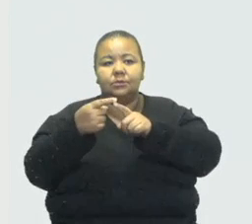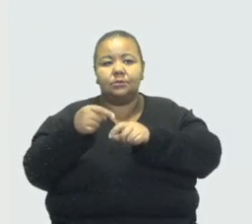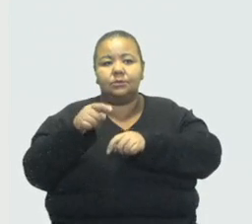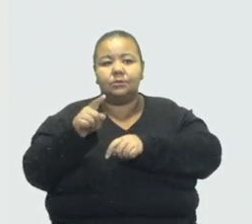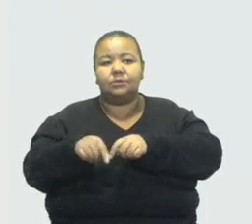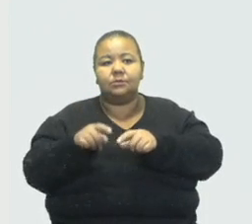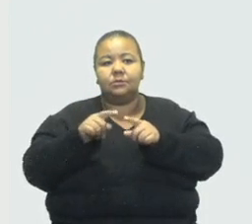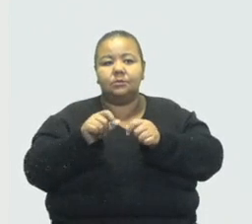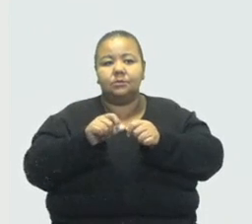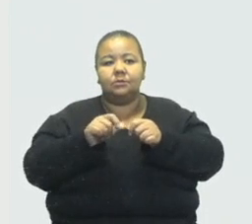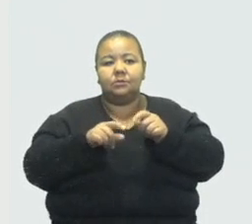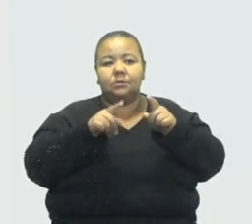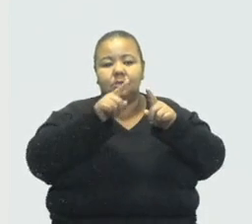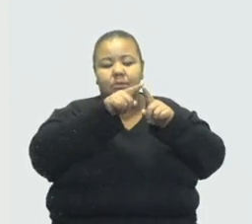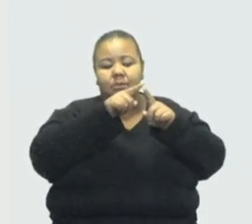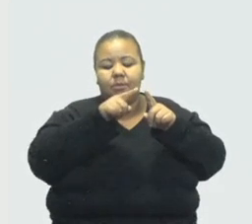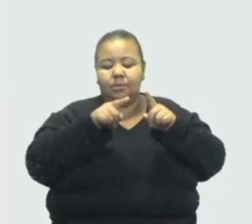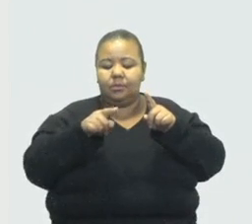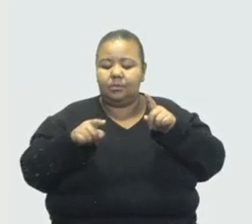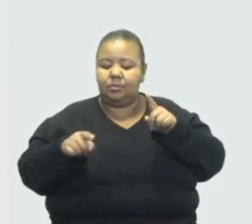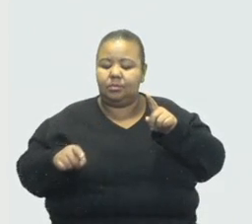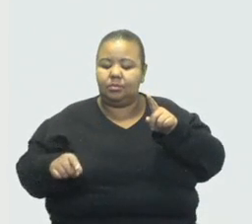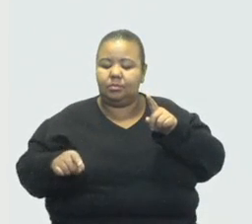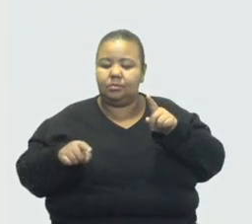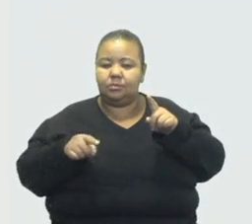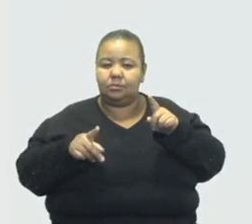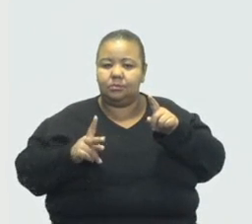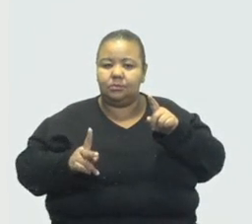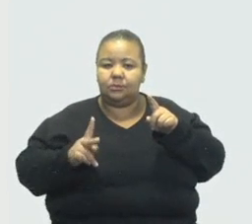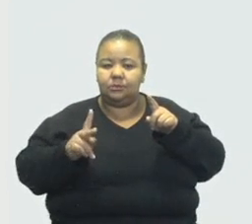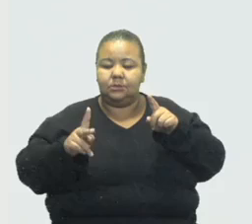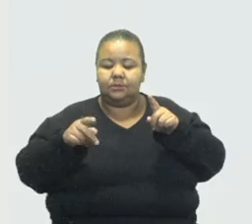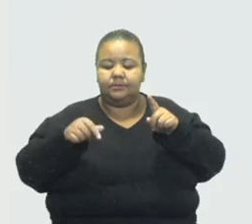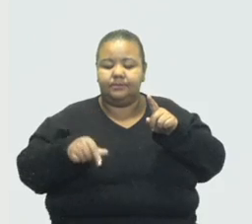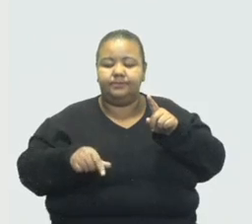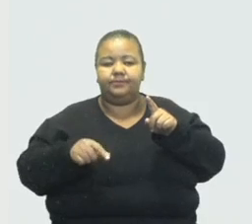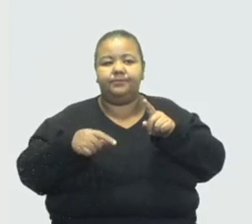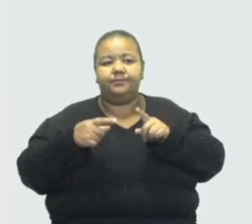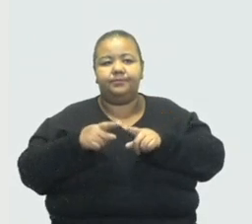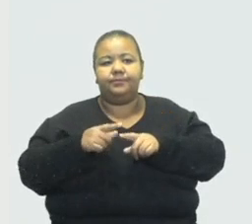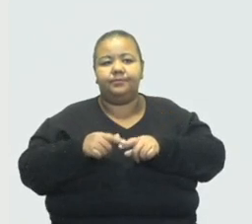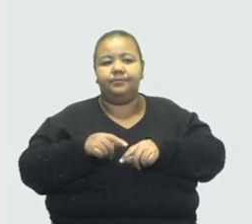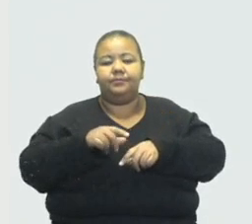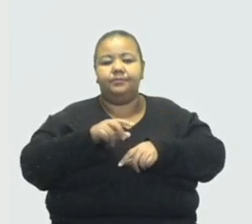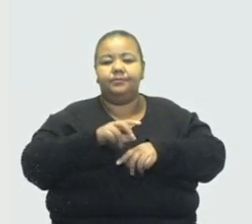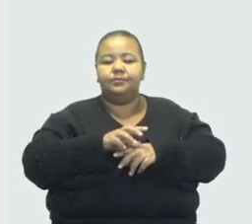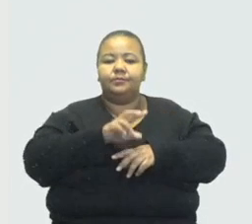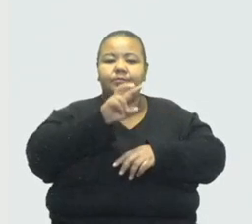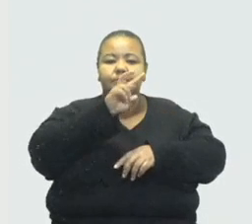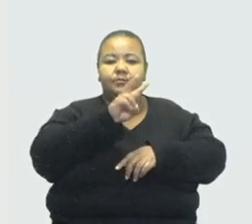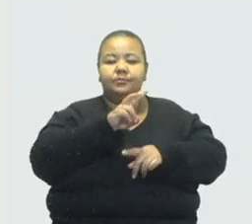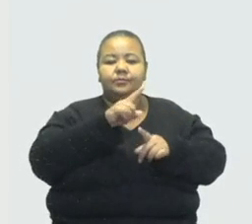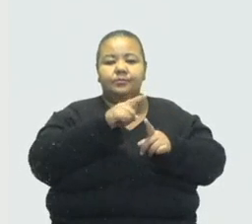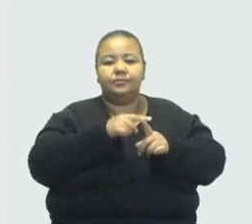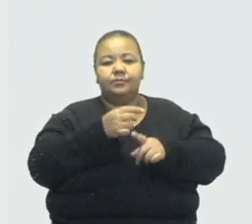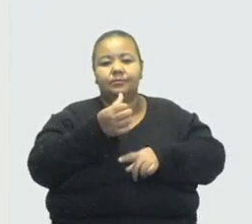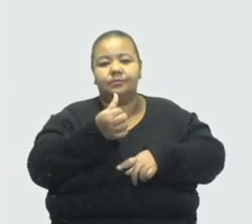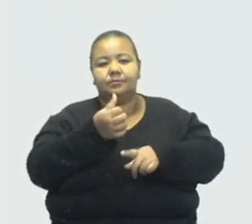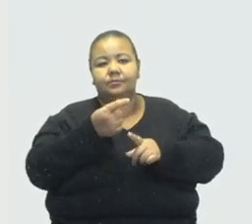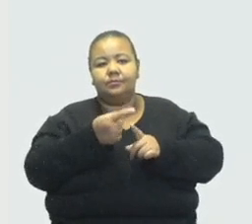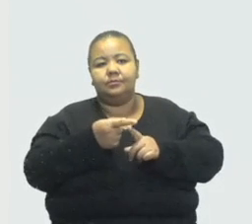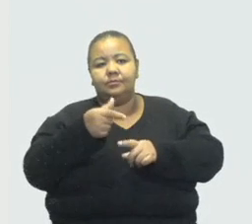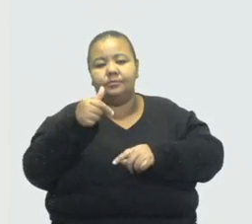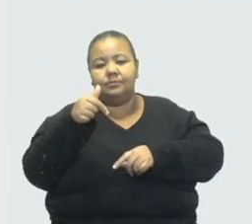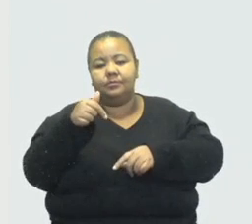elementos na diagonal. No sentido da diagonal principal, eles vão manter o sinal. Então, nós temos 2 vezes 6 vezes